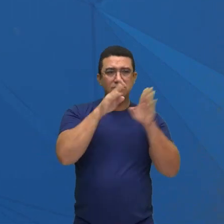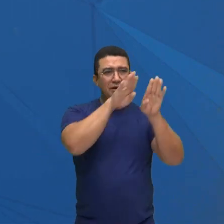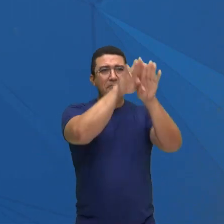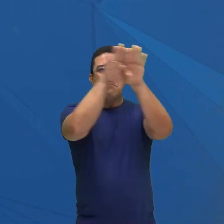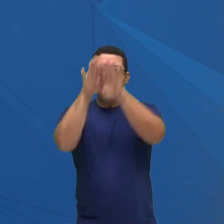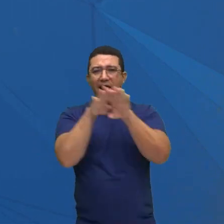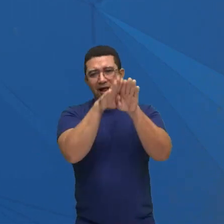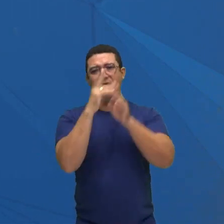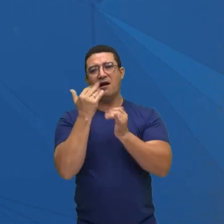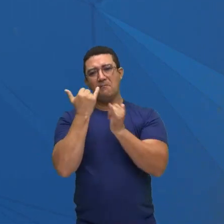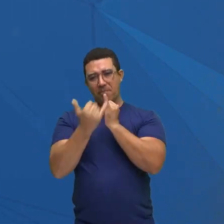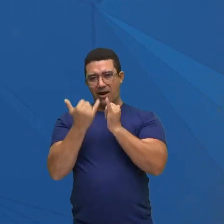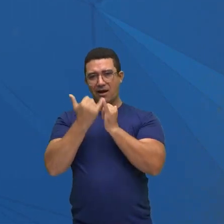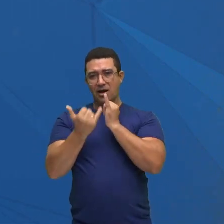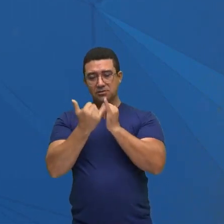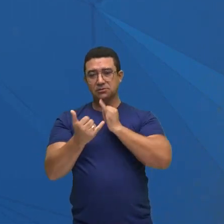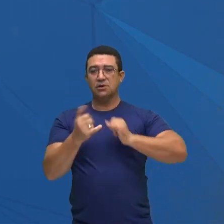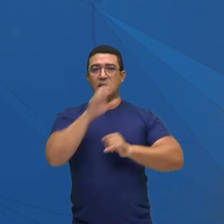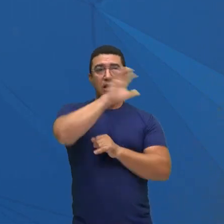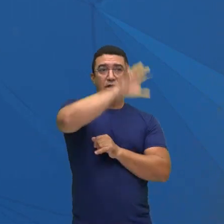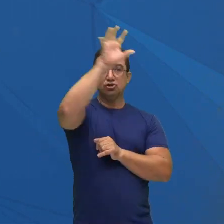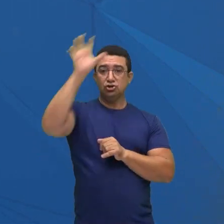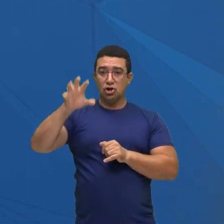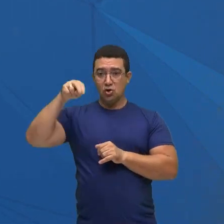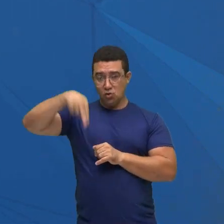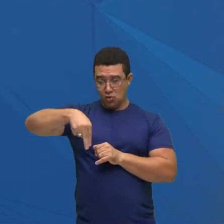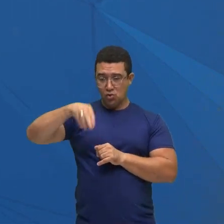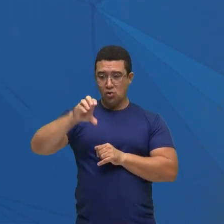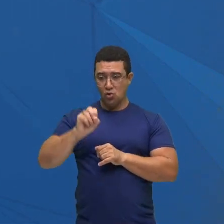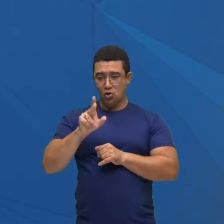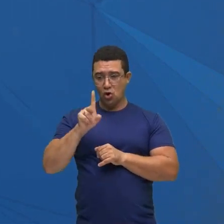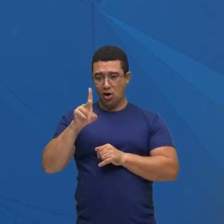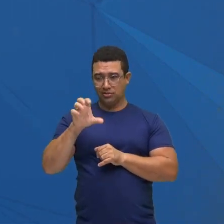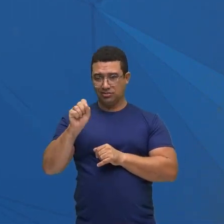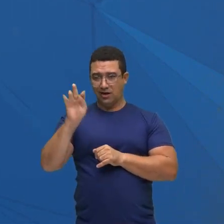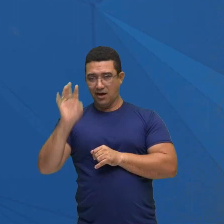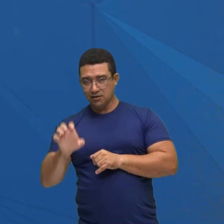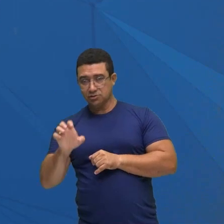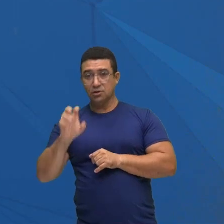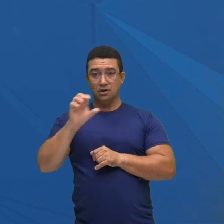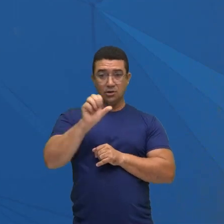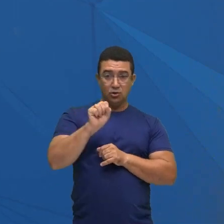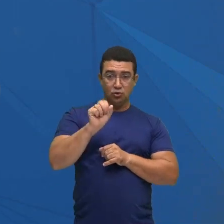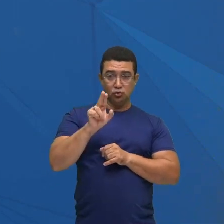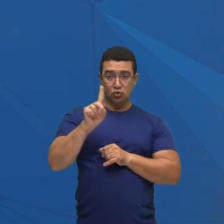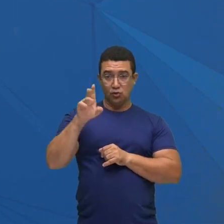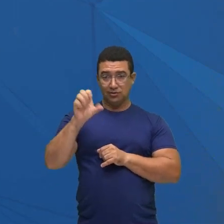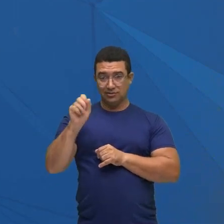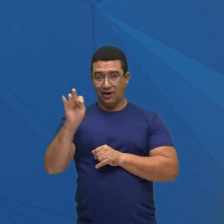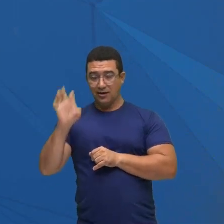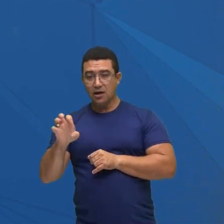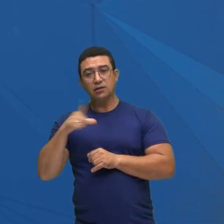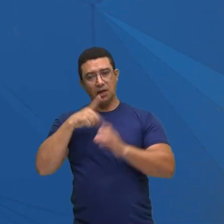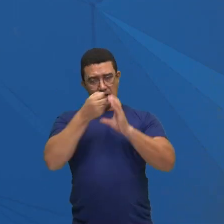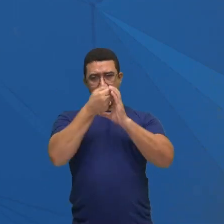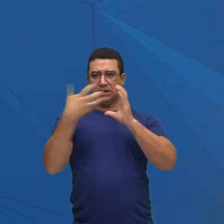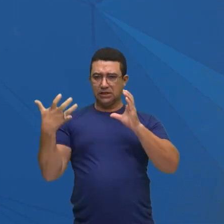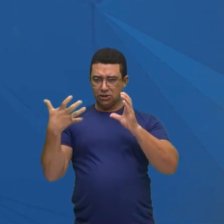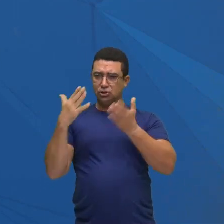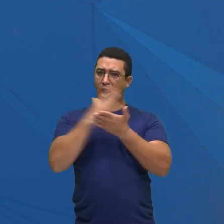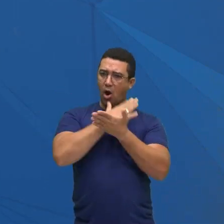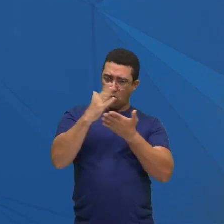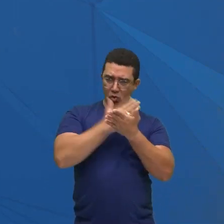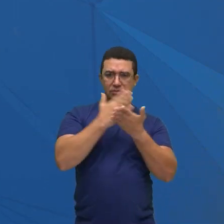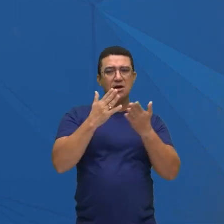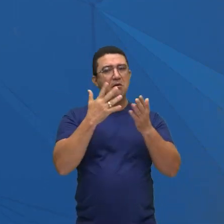Então, você vai ter as regiões do Nordeste, do Sudeste, e ali elas vão ter características semelhantes para fazer essa divisão, né? E essa